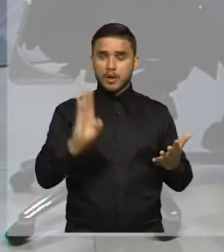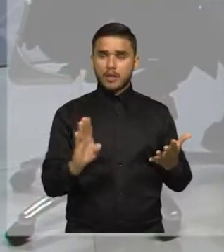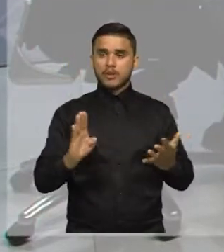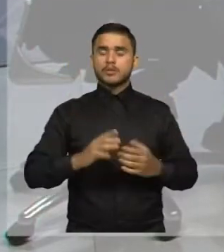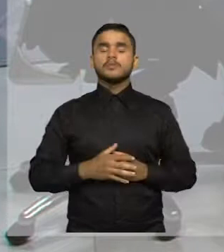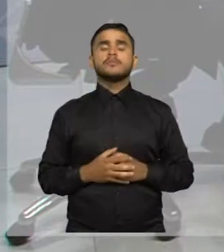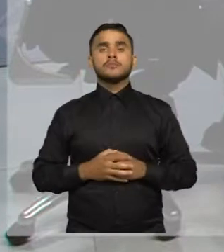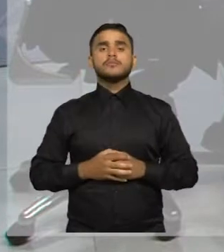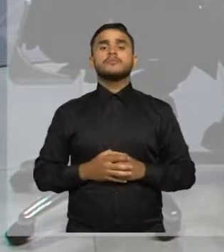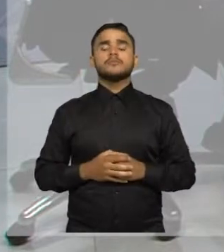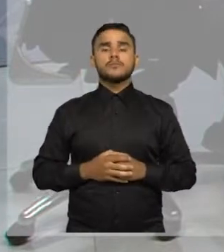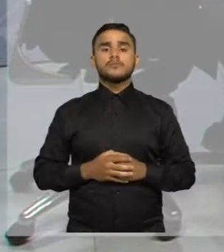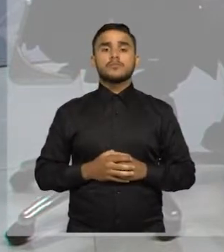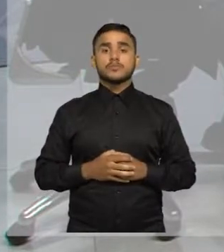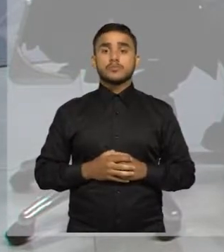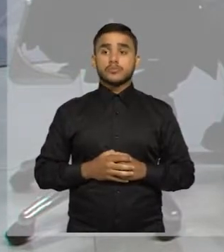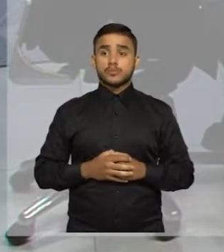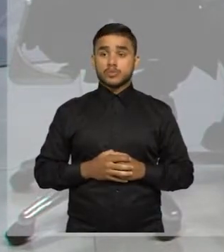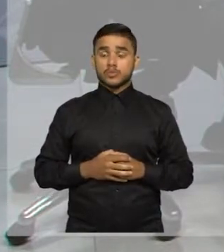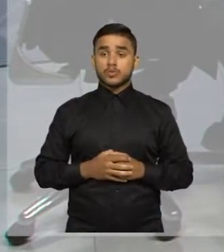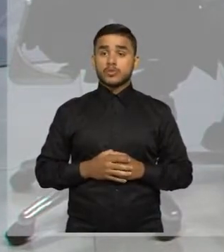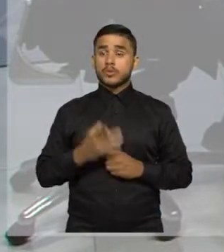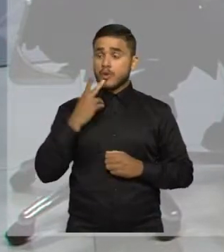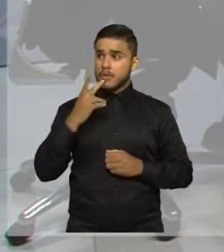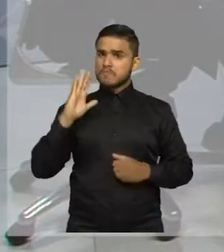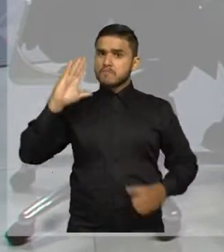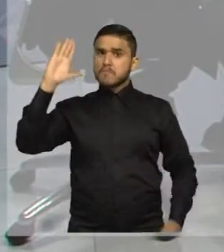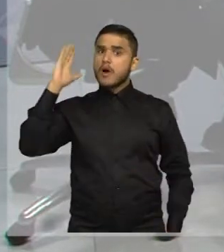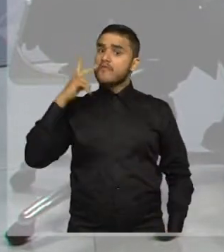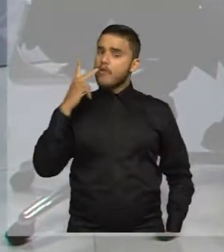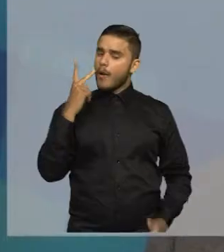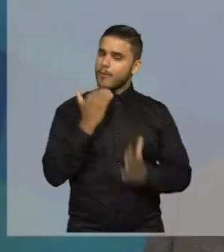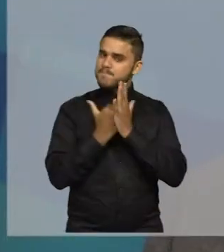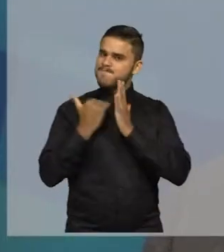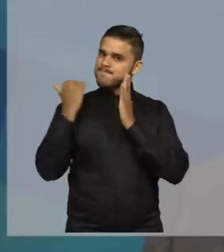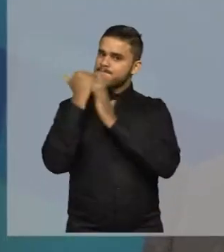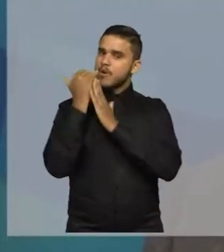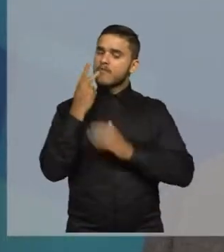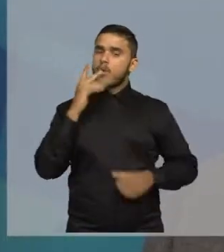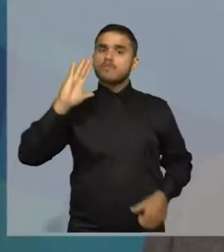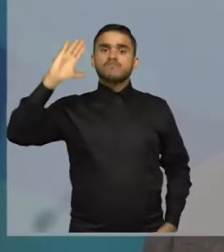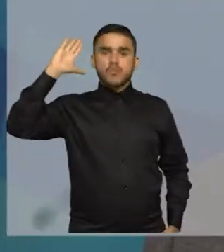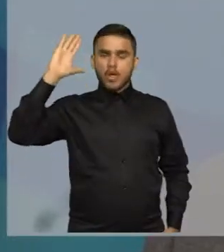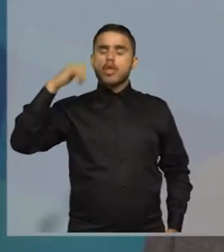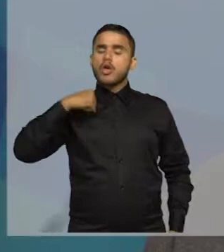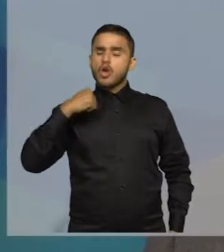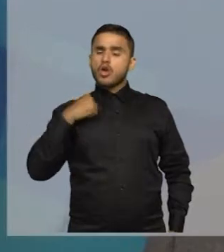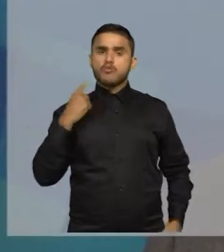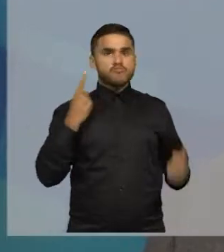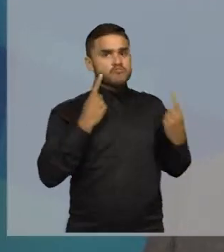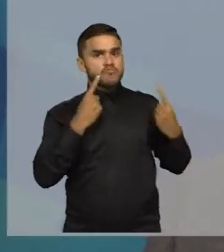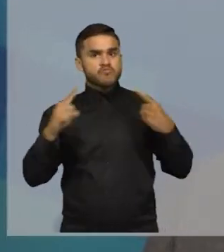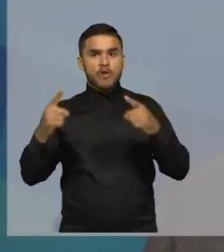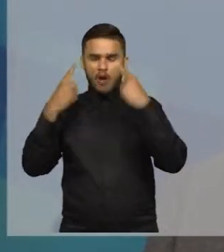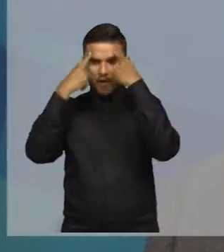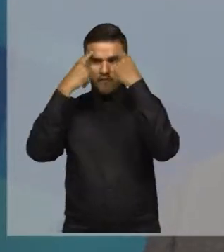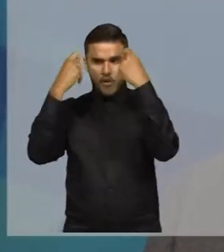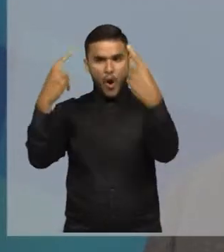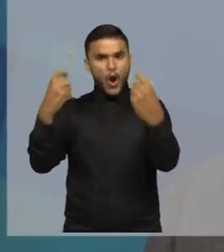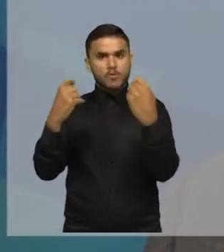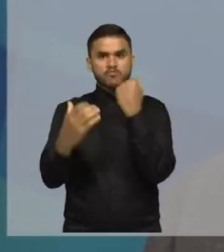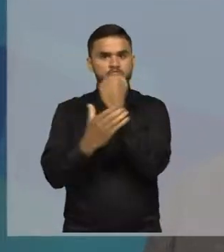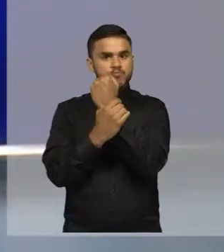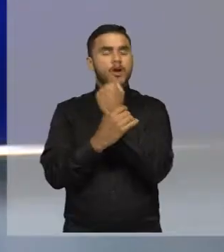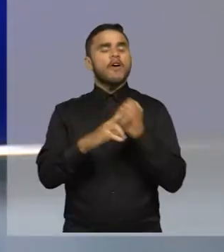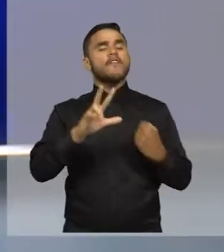eu estou aqui pelo exagero que ele fez na promessa de combate à violência,